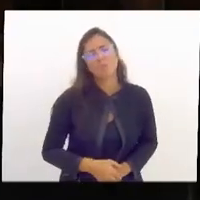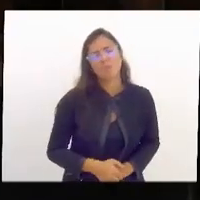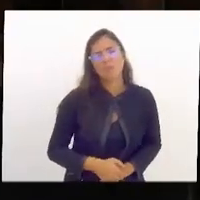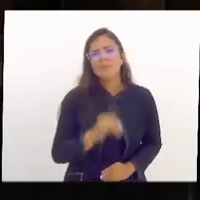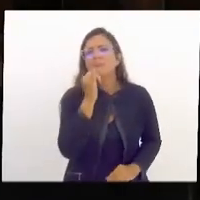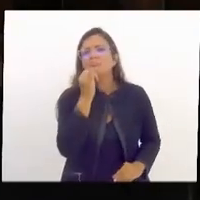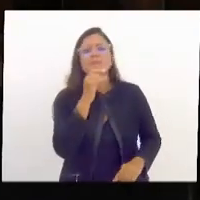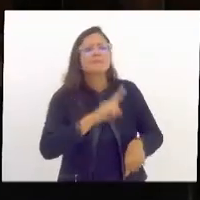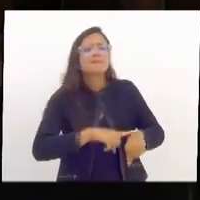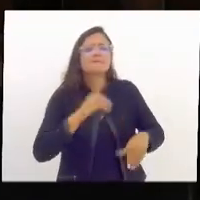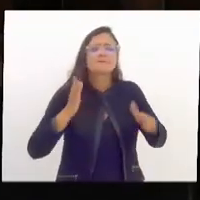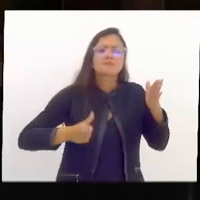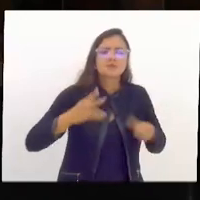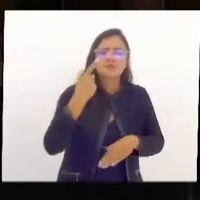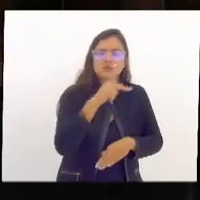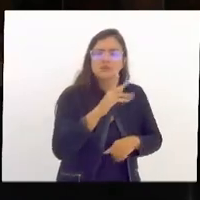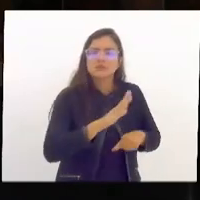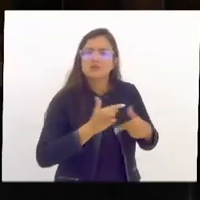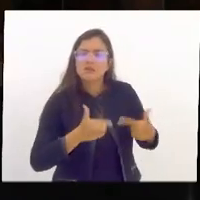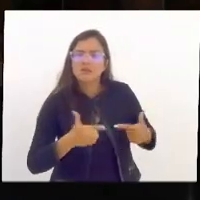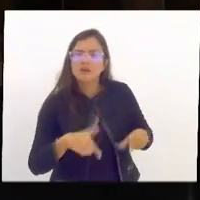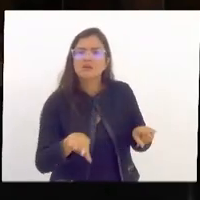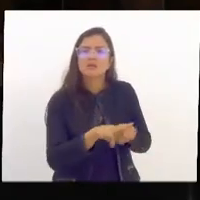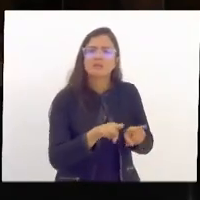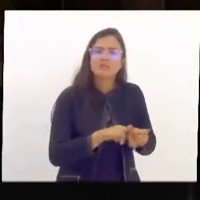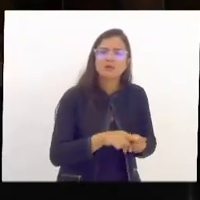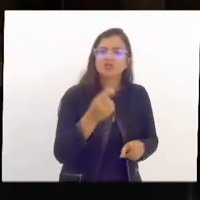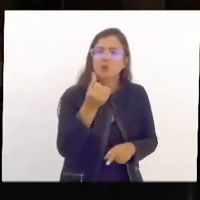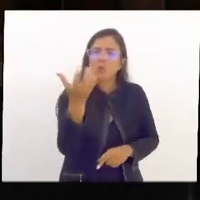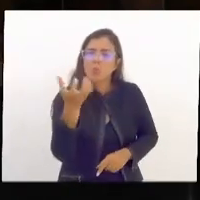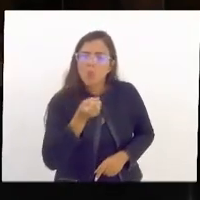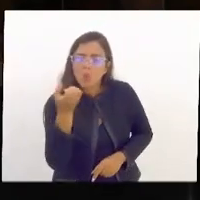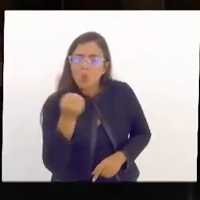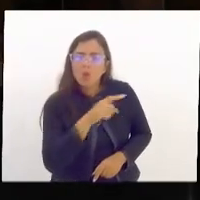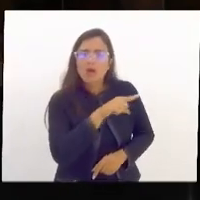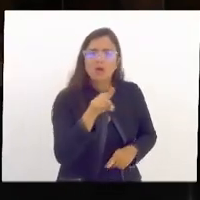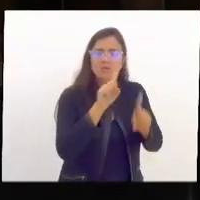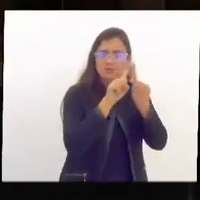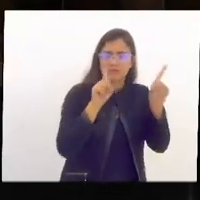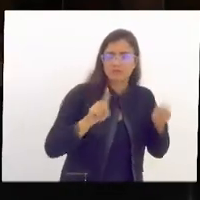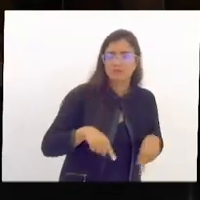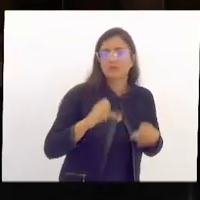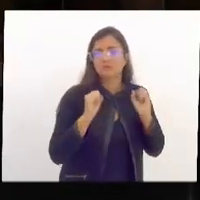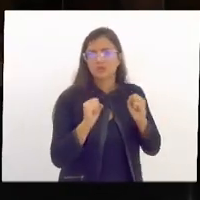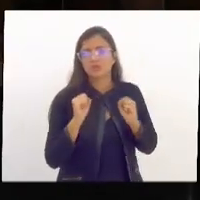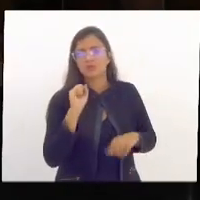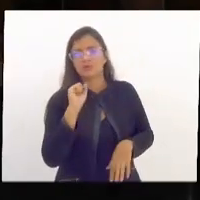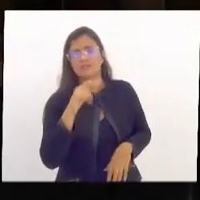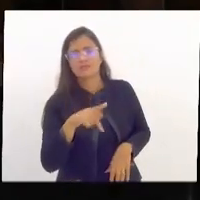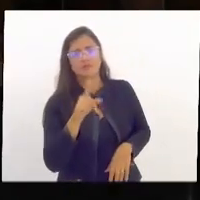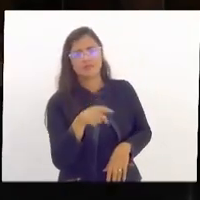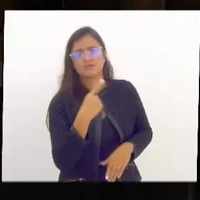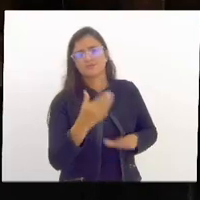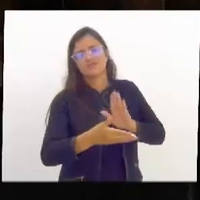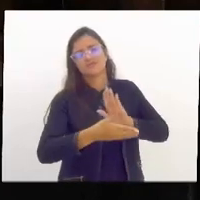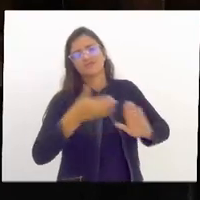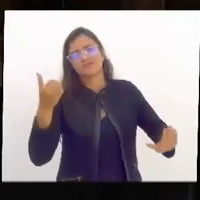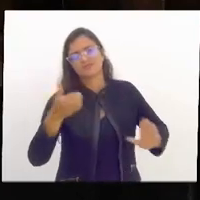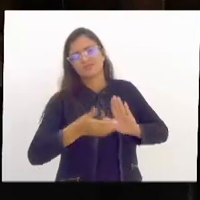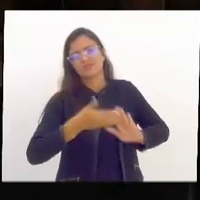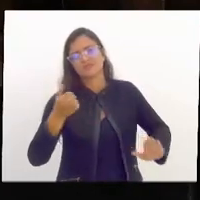e benefício daqueles servidores que poderiam se aposentar, retiramos